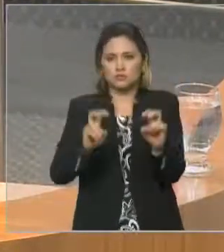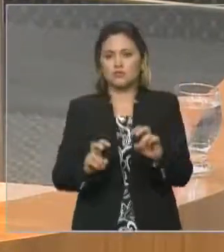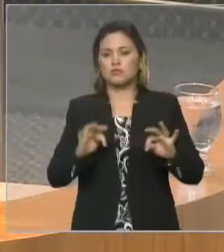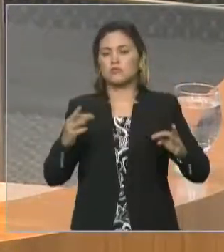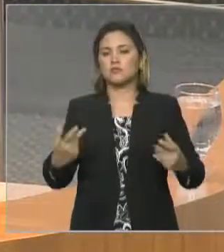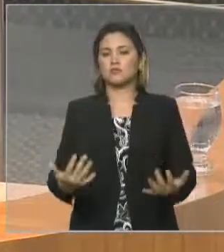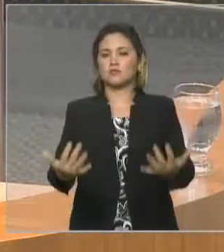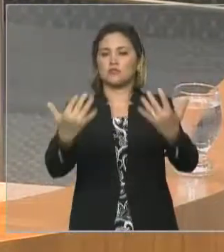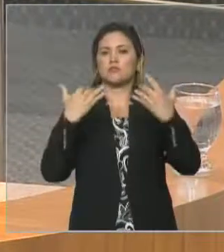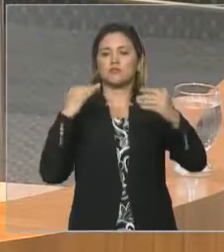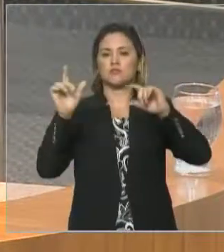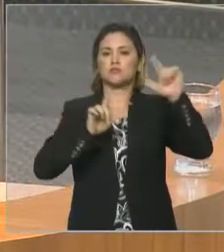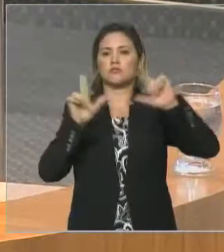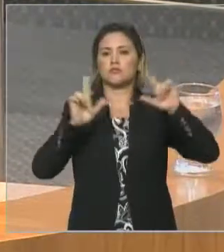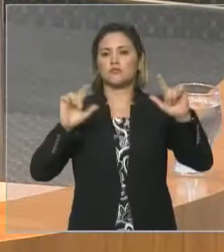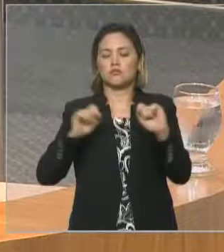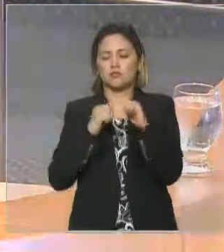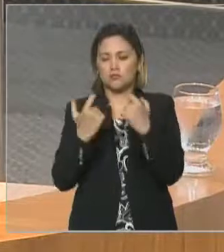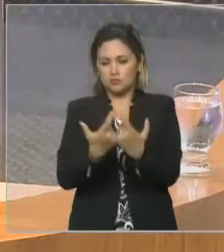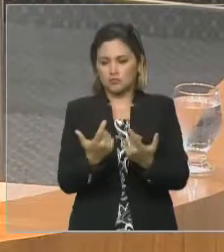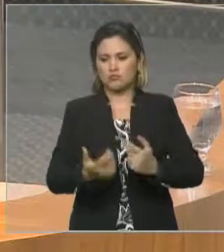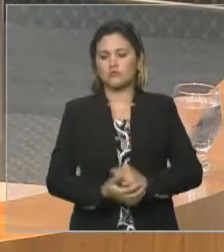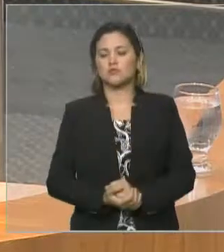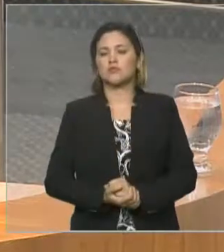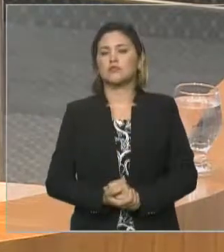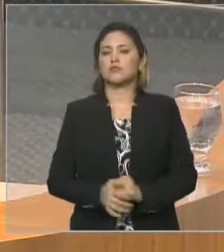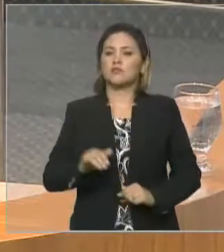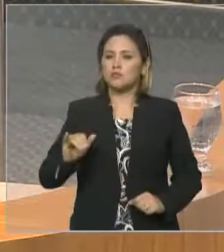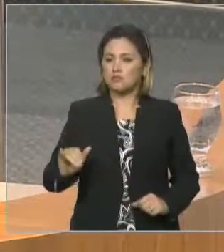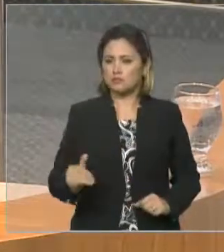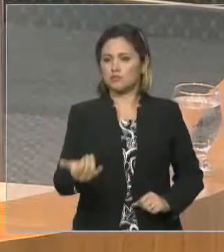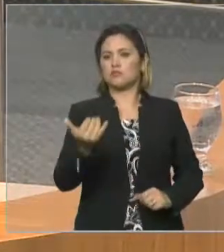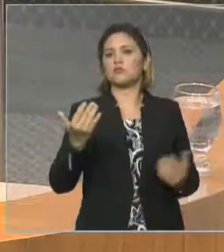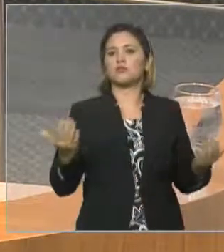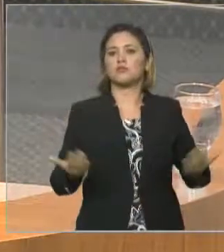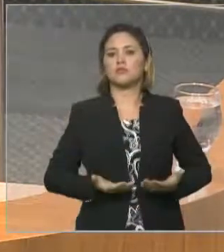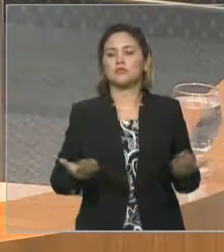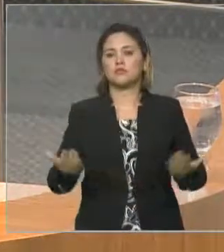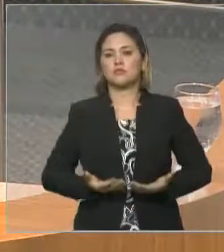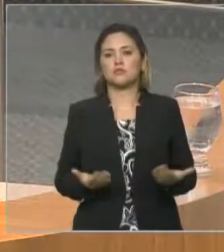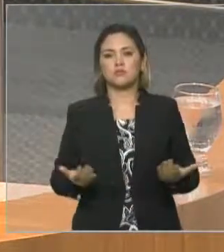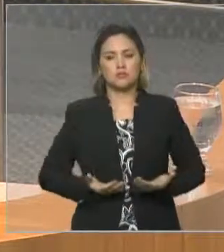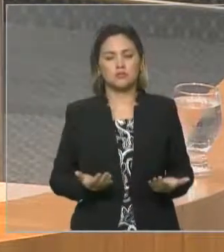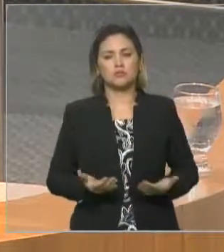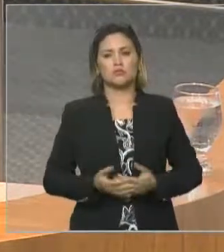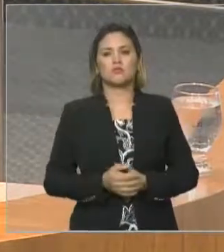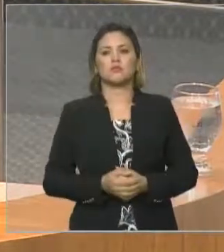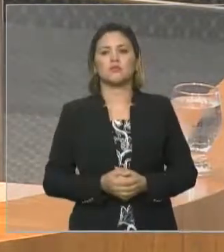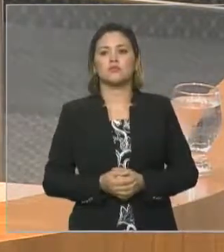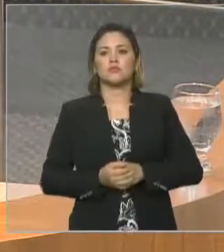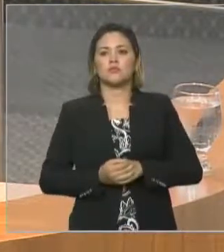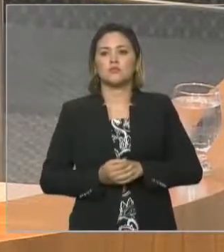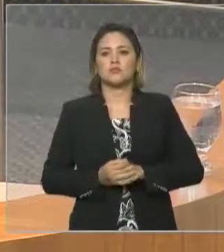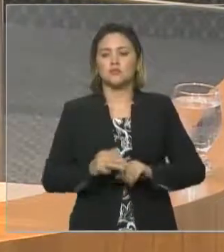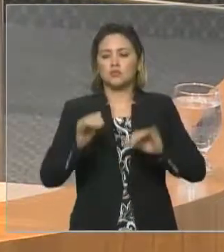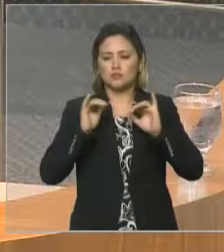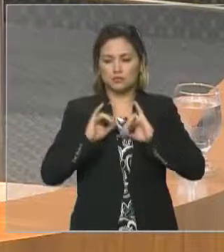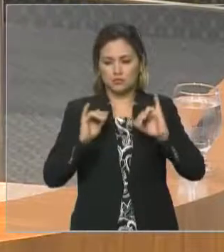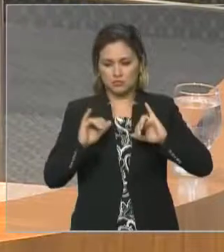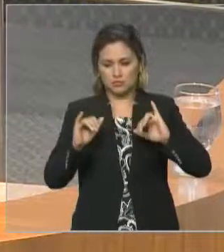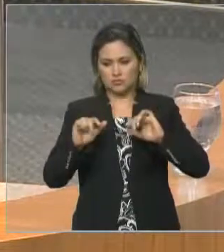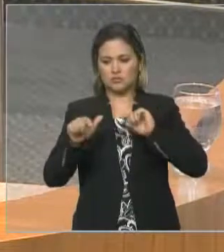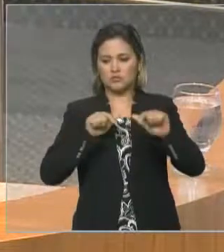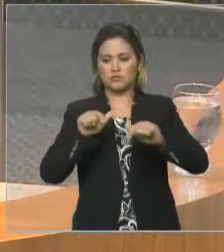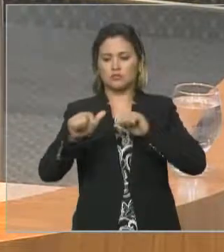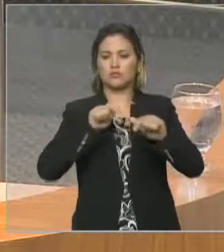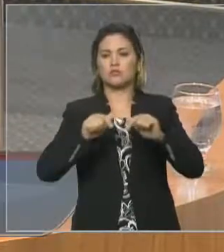pela TV Assembleia. Quero aproveitar a oportunidade de estar aqui nesse plenário hoje, na tribuna, para destacar o trabalho